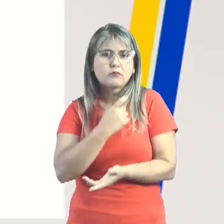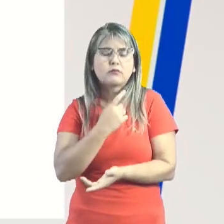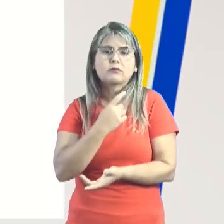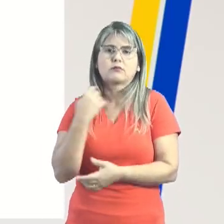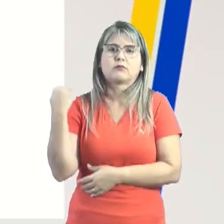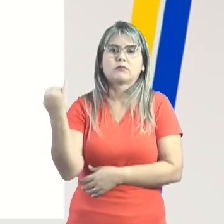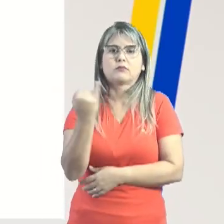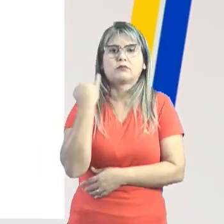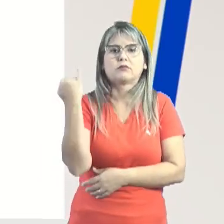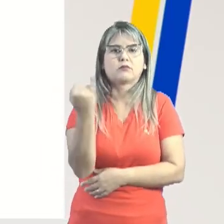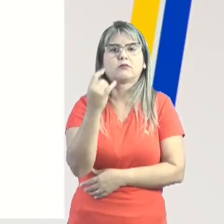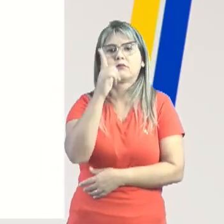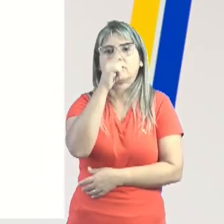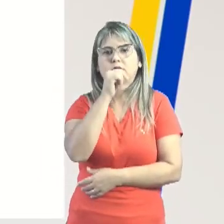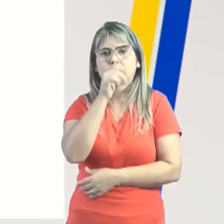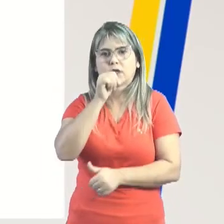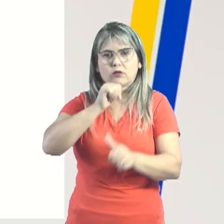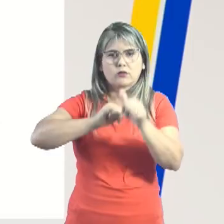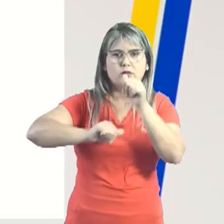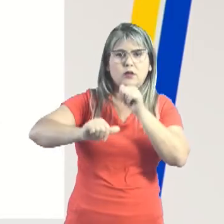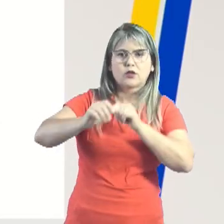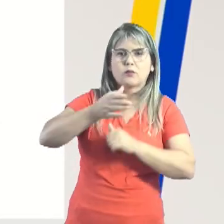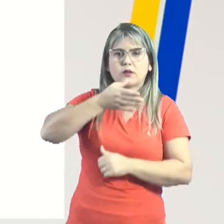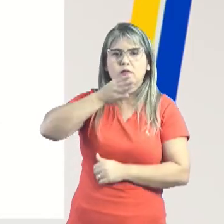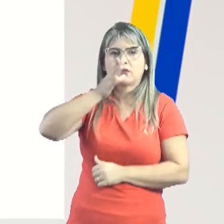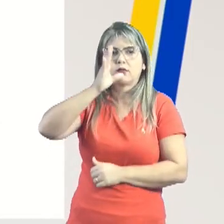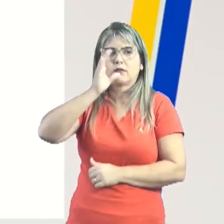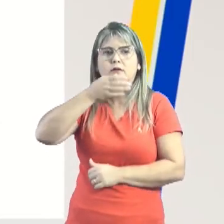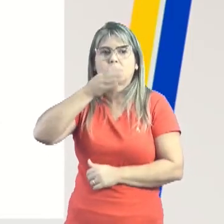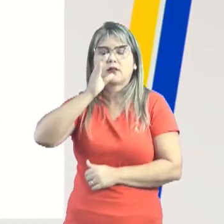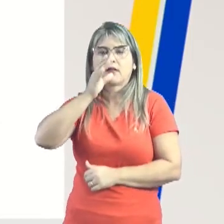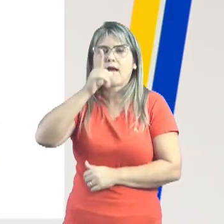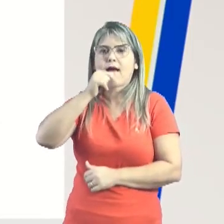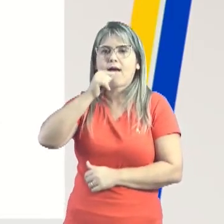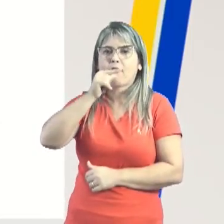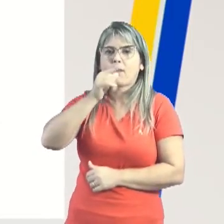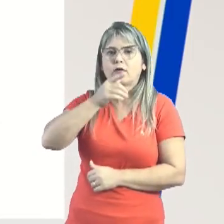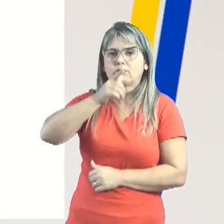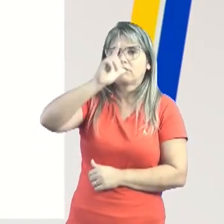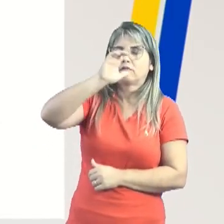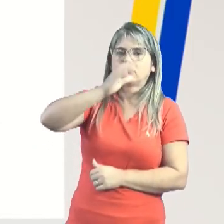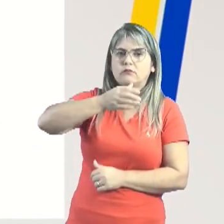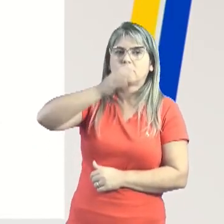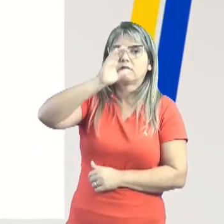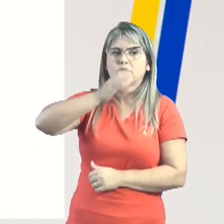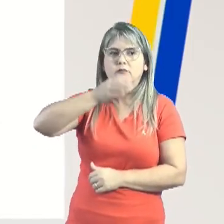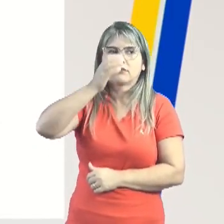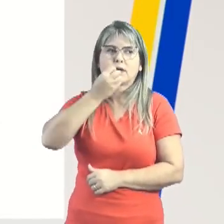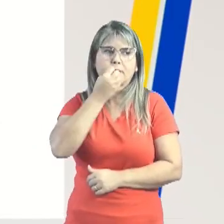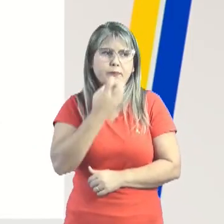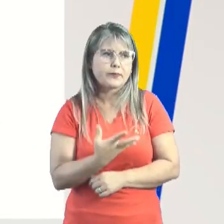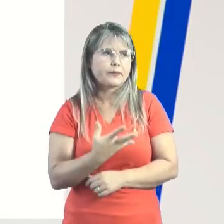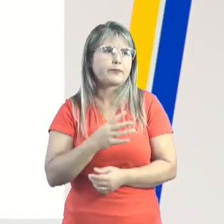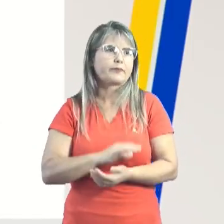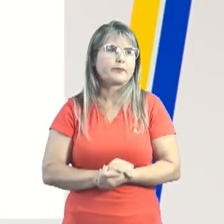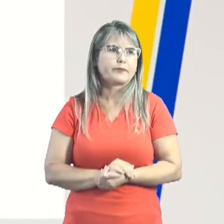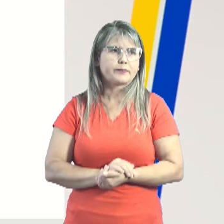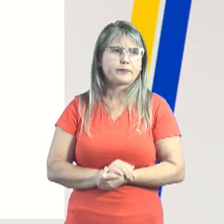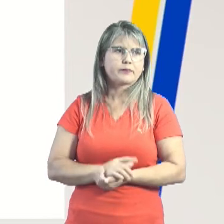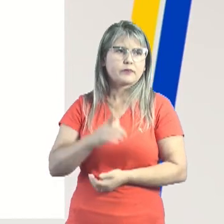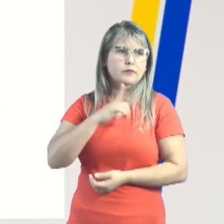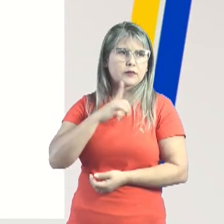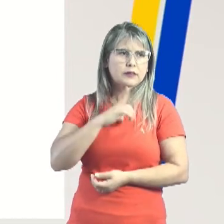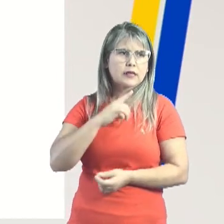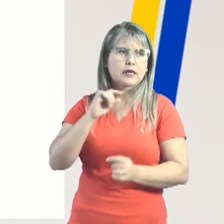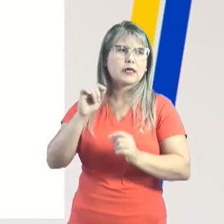região lombar, saindo deles cada um desses caninhos, chamado de ureteres, que